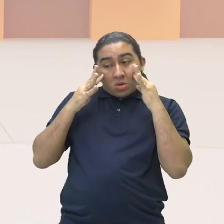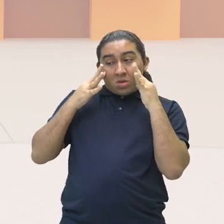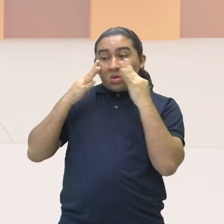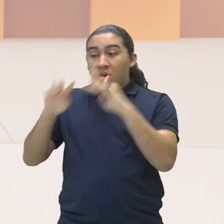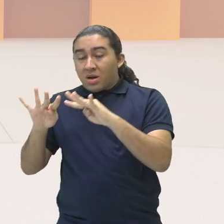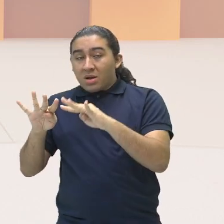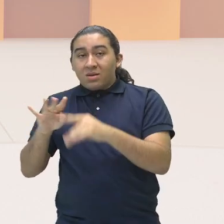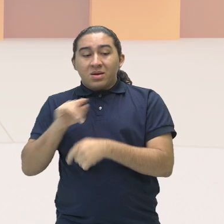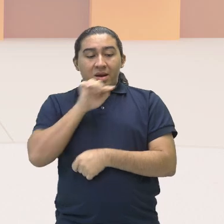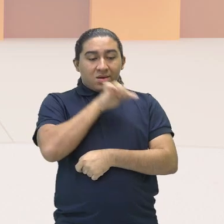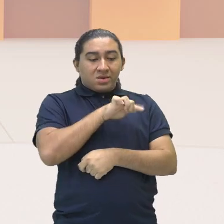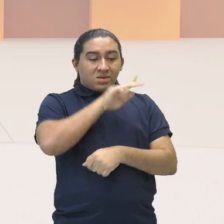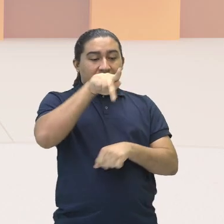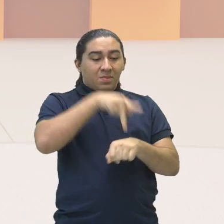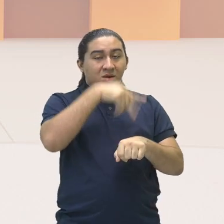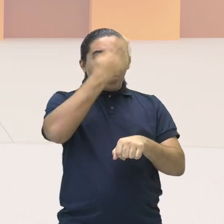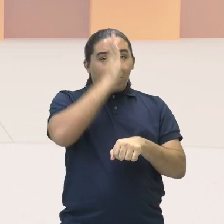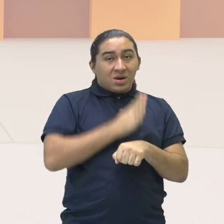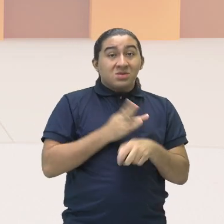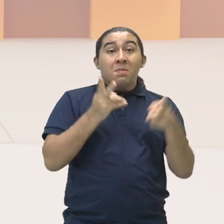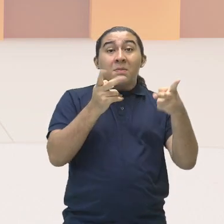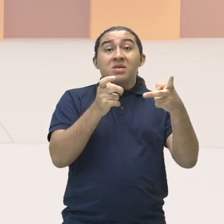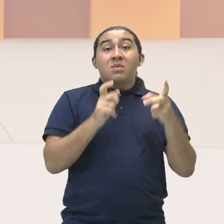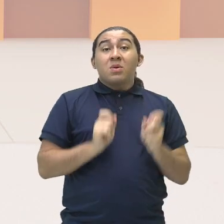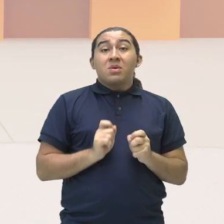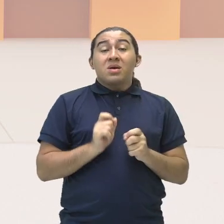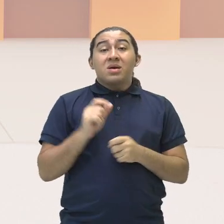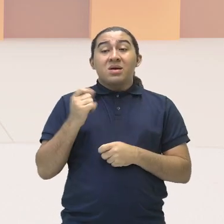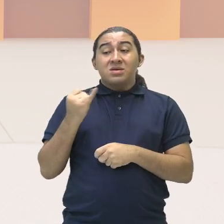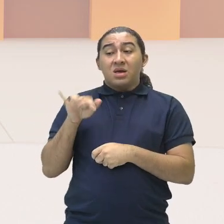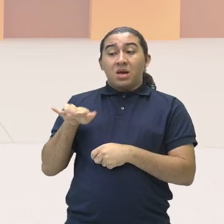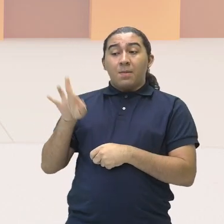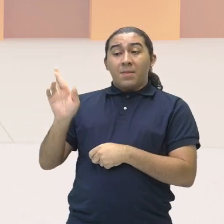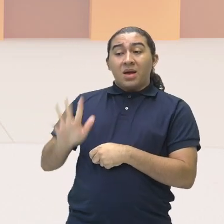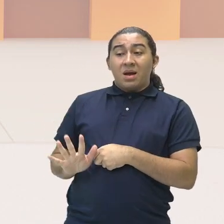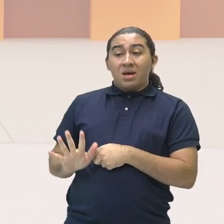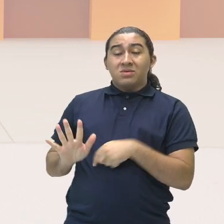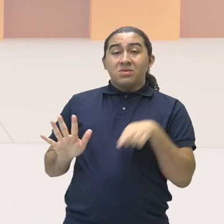senhores de engenho viram os seus lucros diminuírem